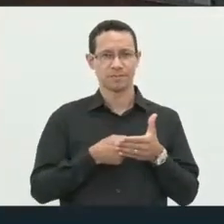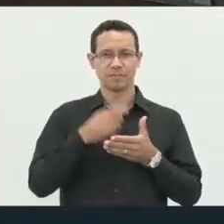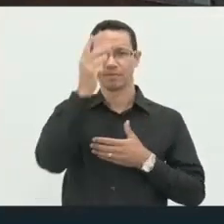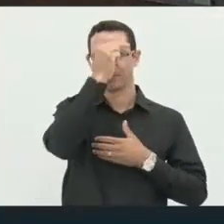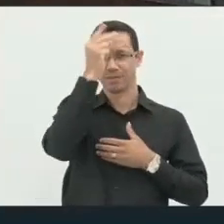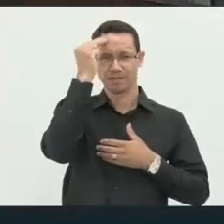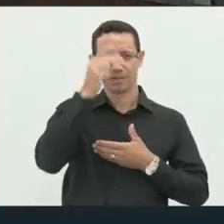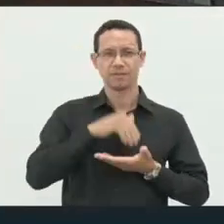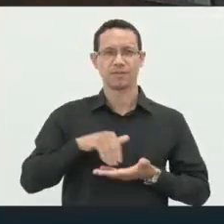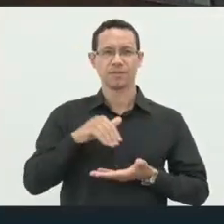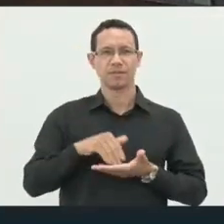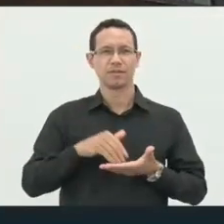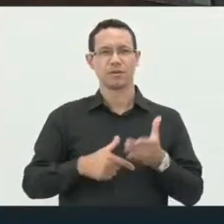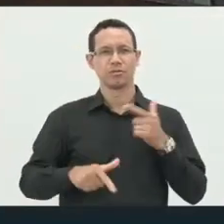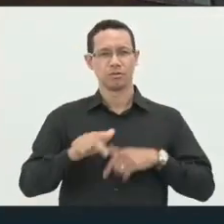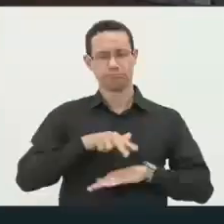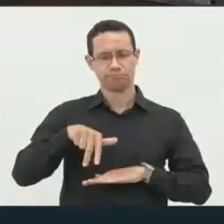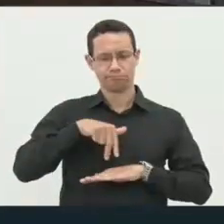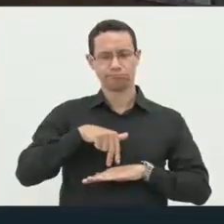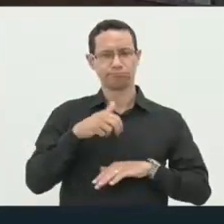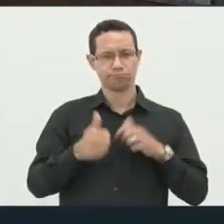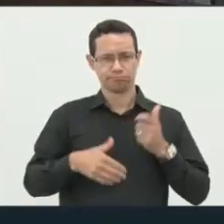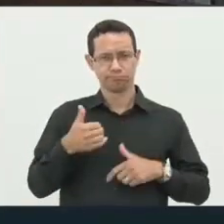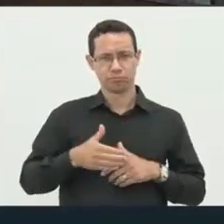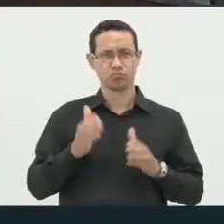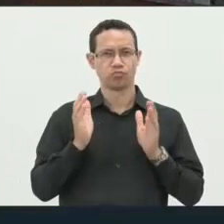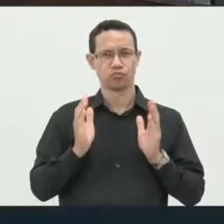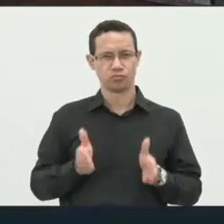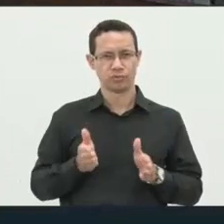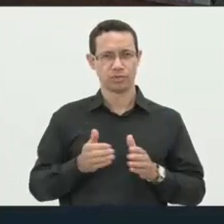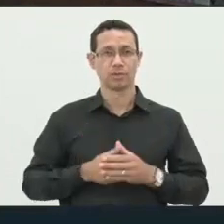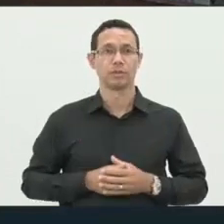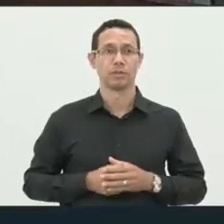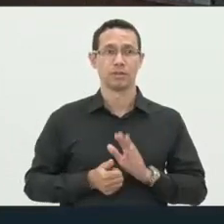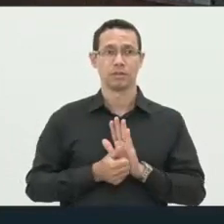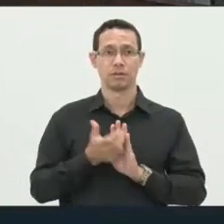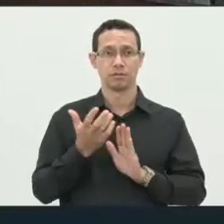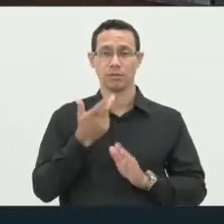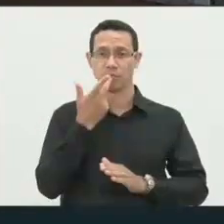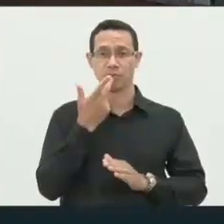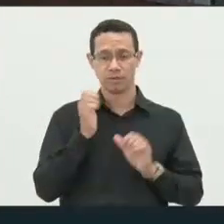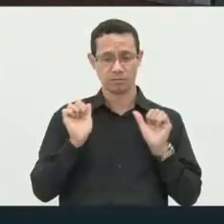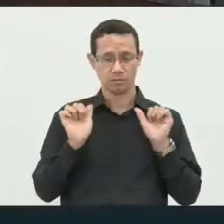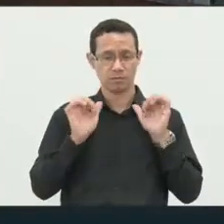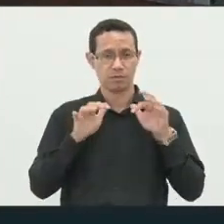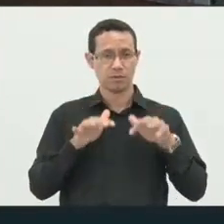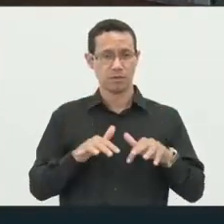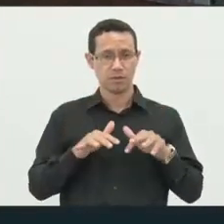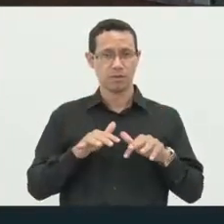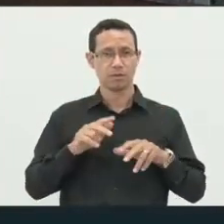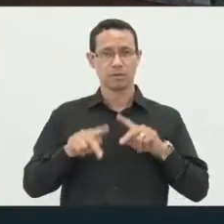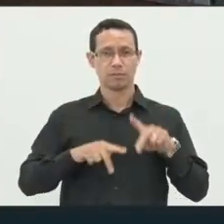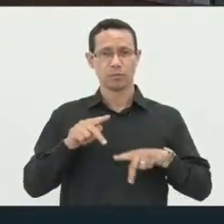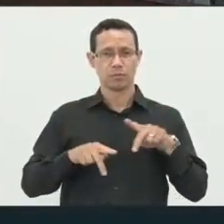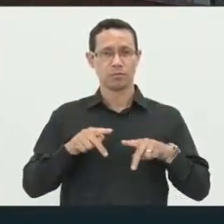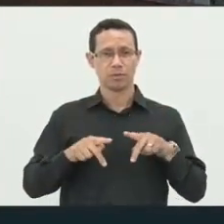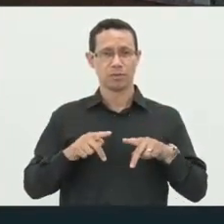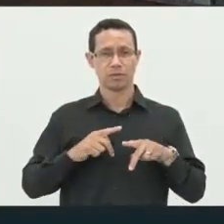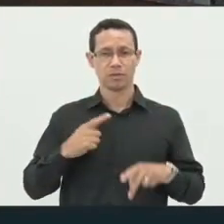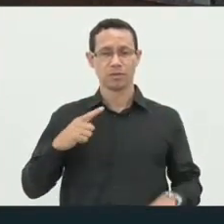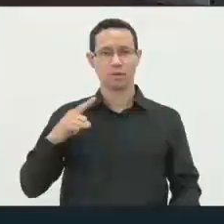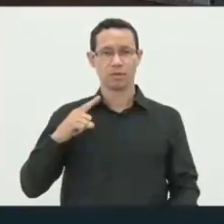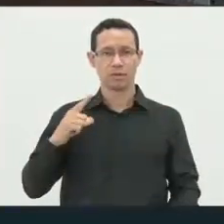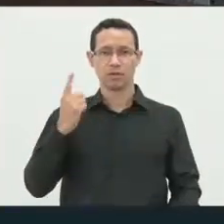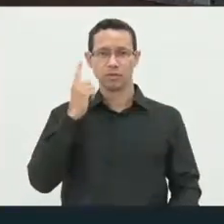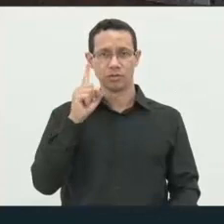e hoje eu vim falar que teve uma audiência pública terça-feira dia 28 de Fevereiro